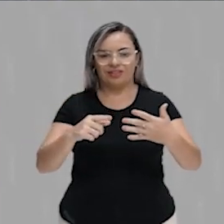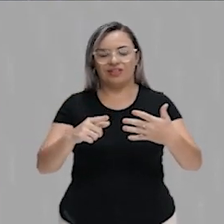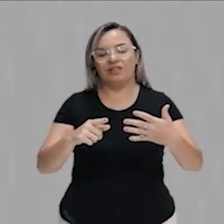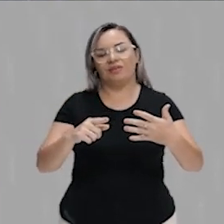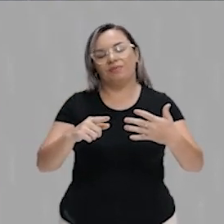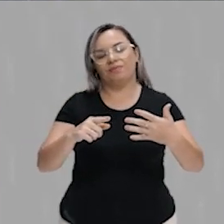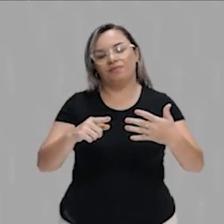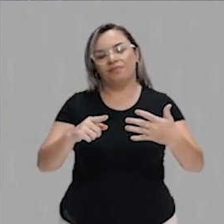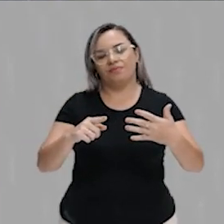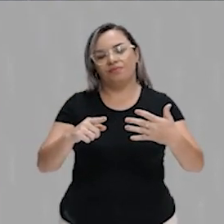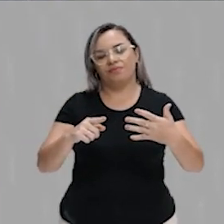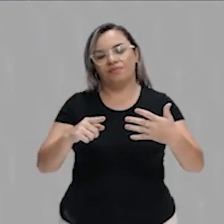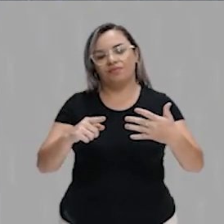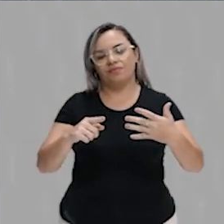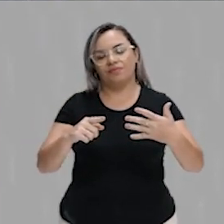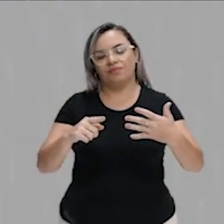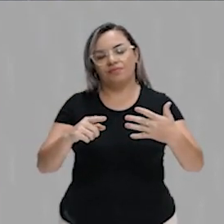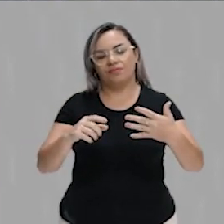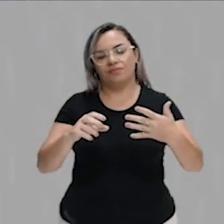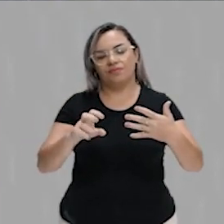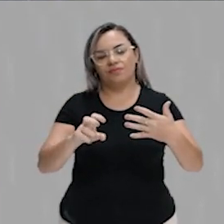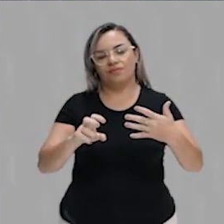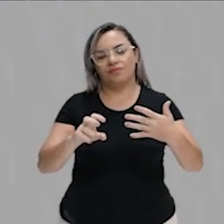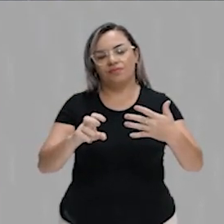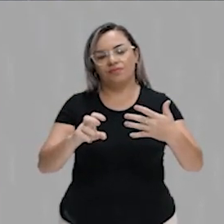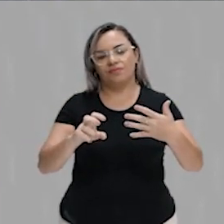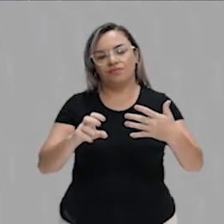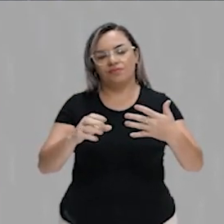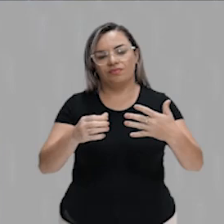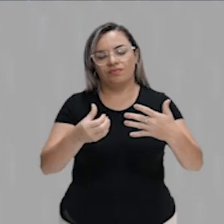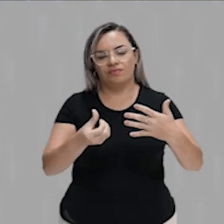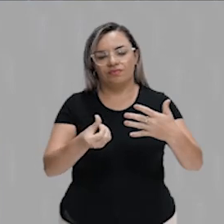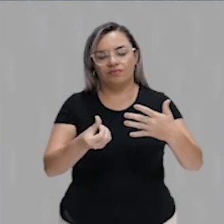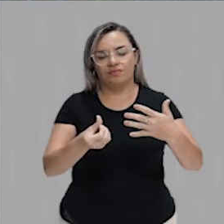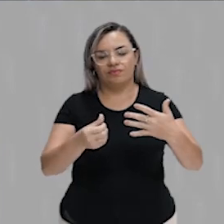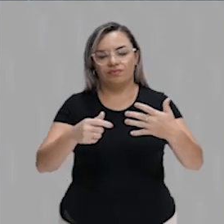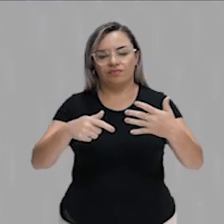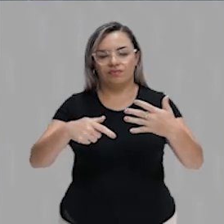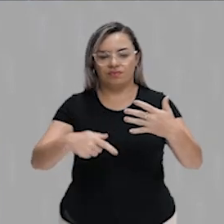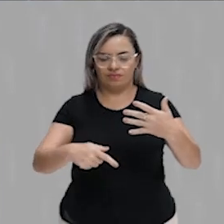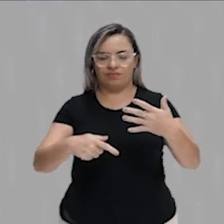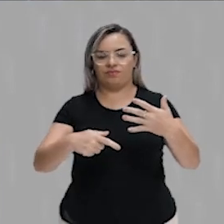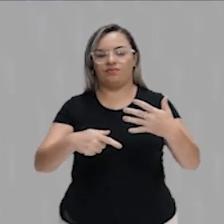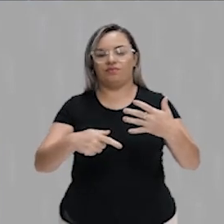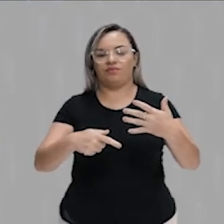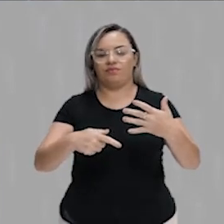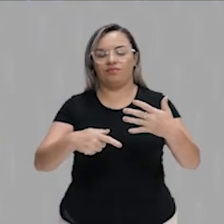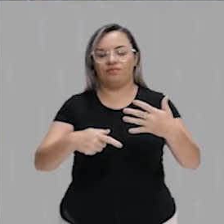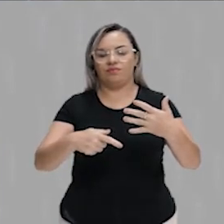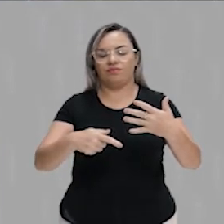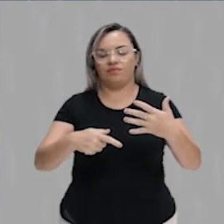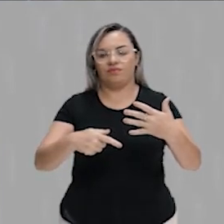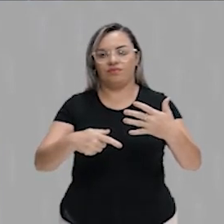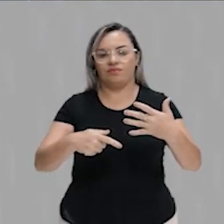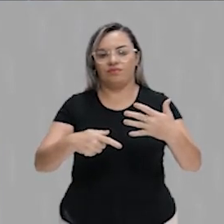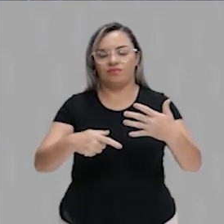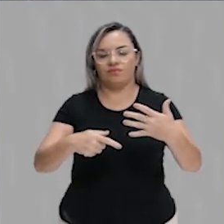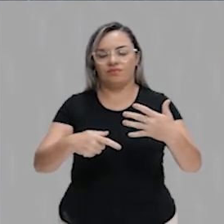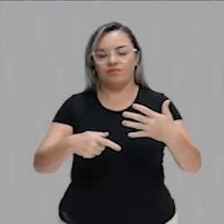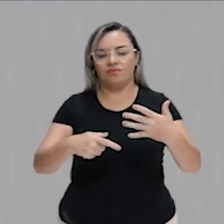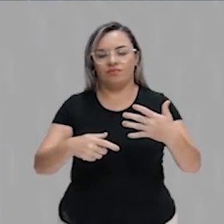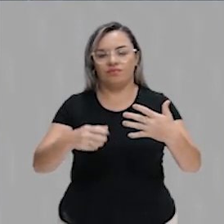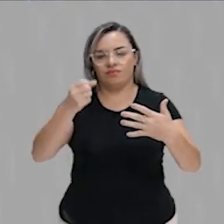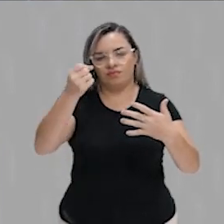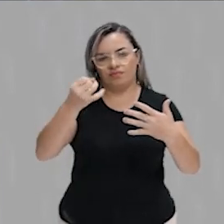citocininas, ácido abscísico, etileno e, por último, eu vou falar sobre movimento e turgor